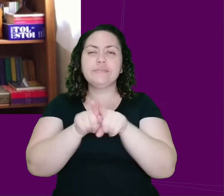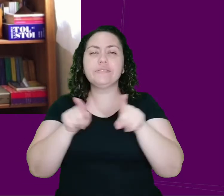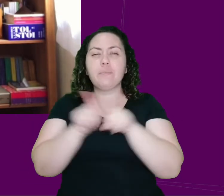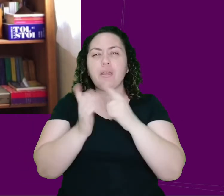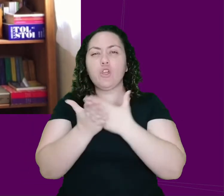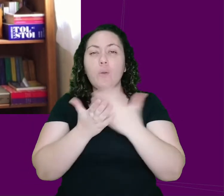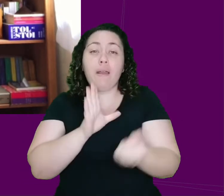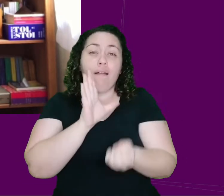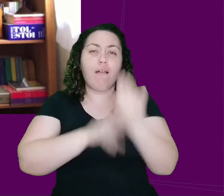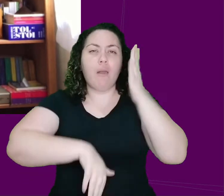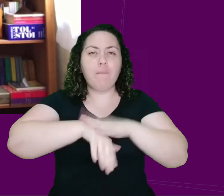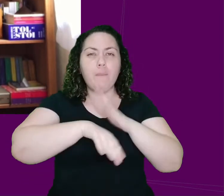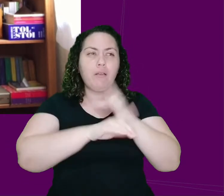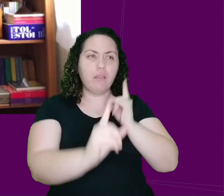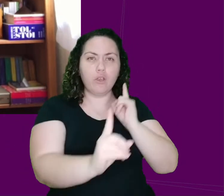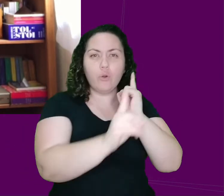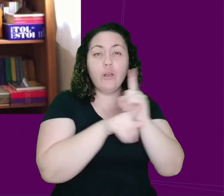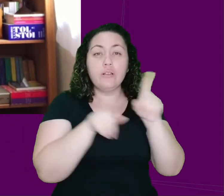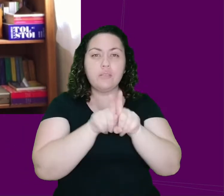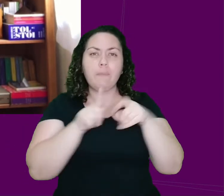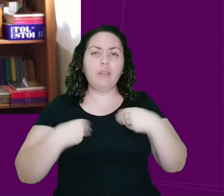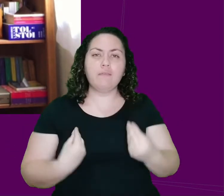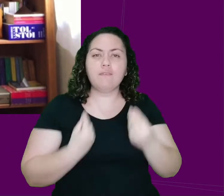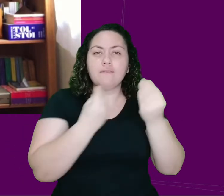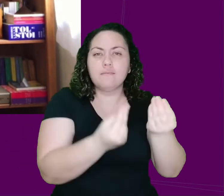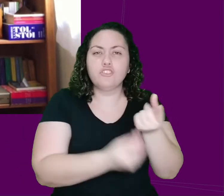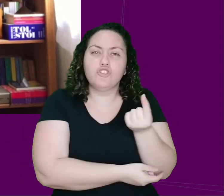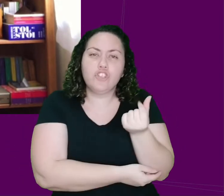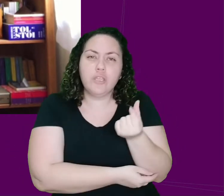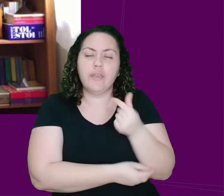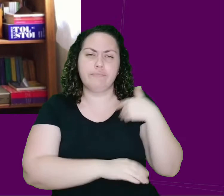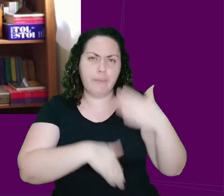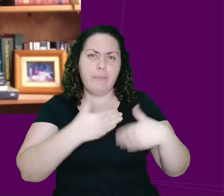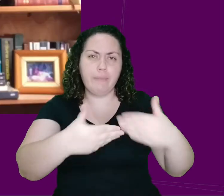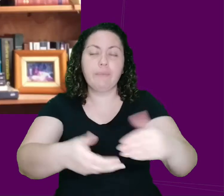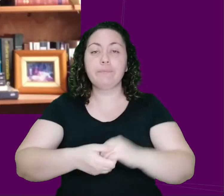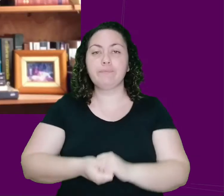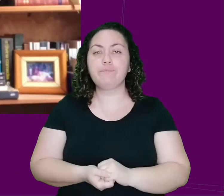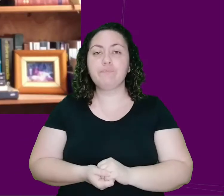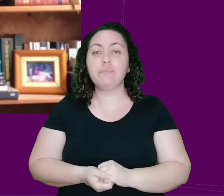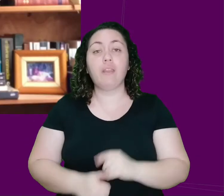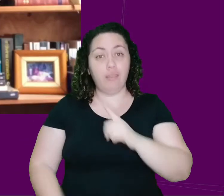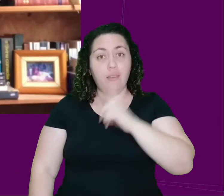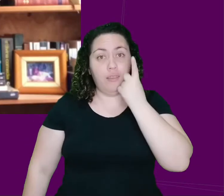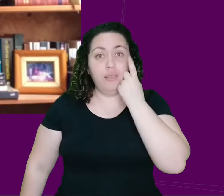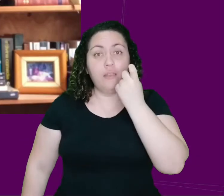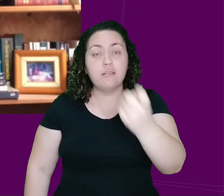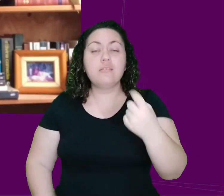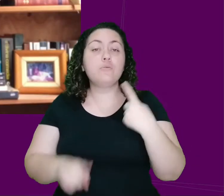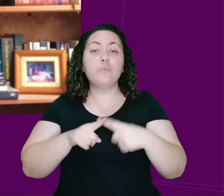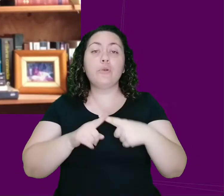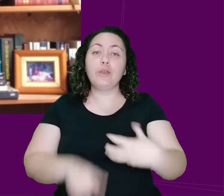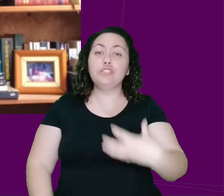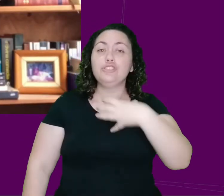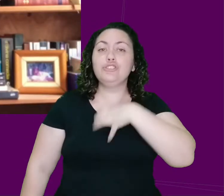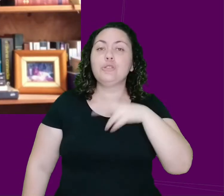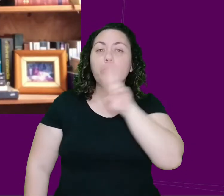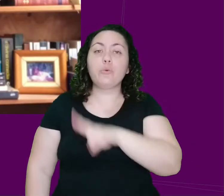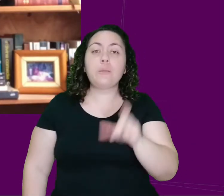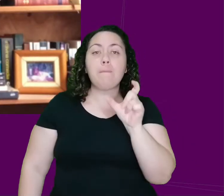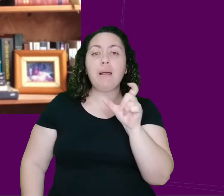de aproximação, ele vai oferecer vantagens financeiras e por aí vai. É bastante interessante a forma como ele